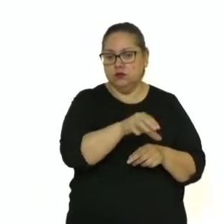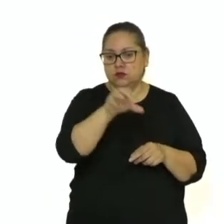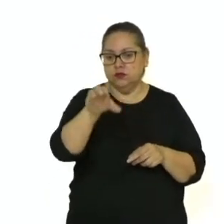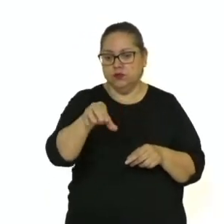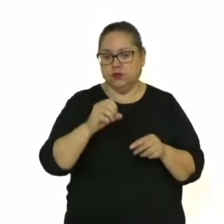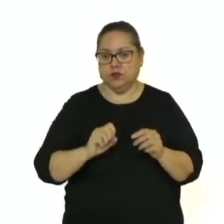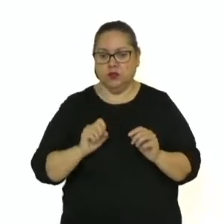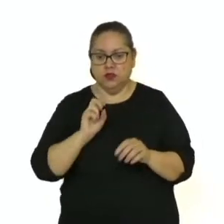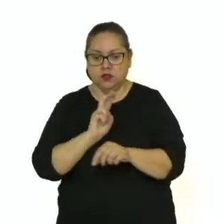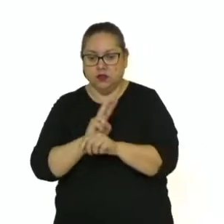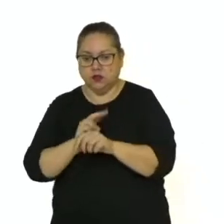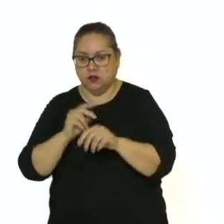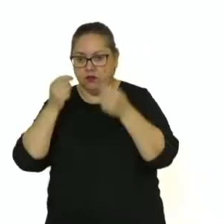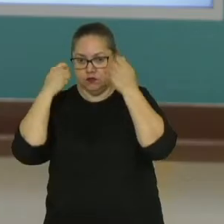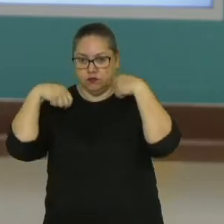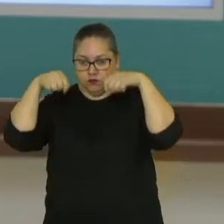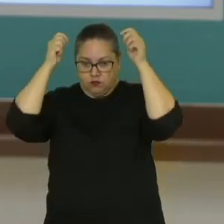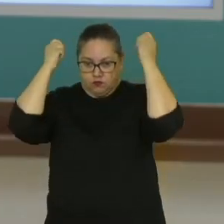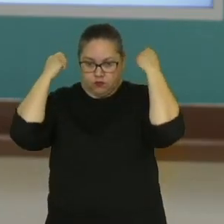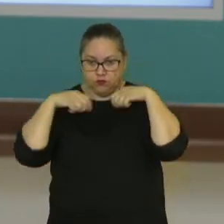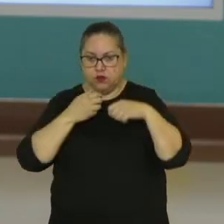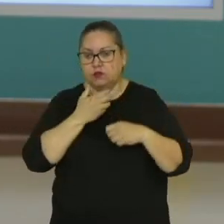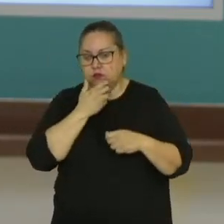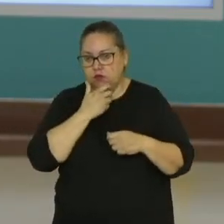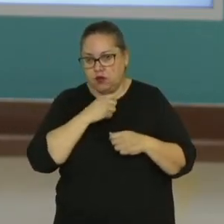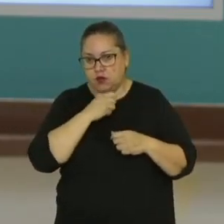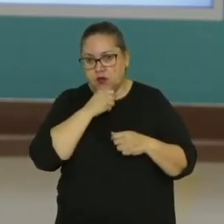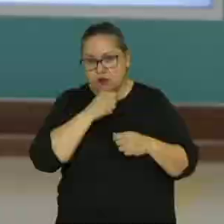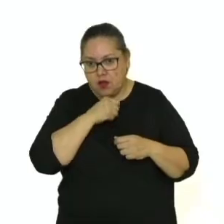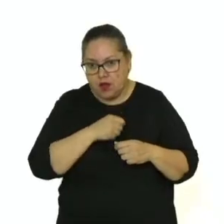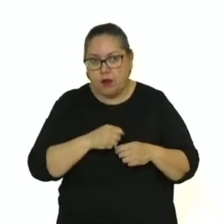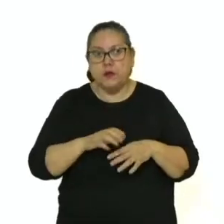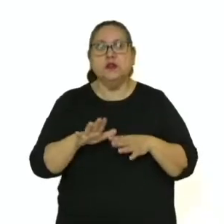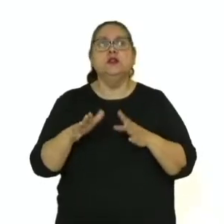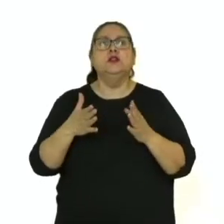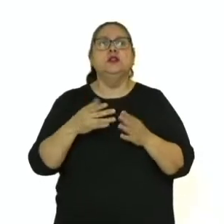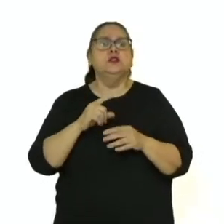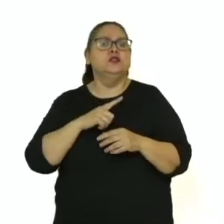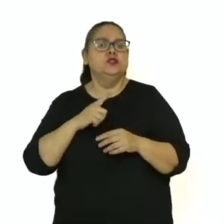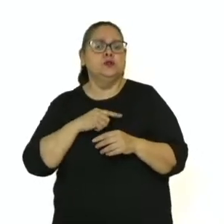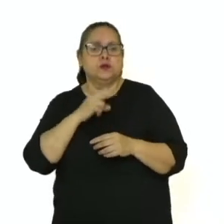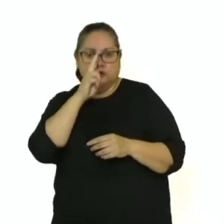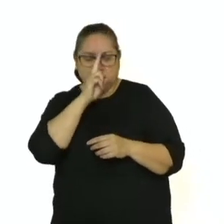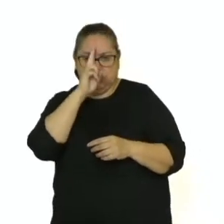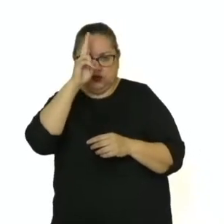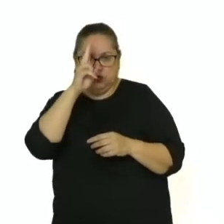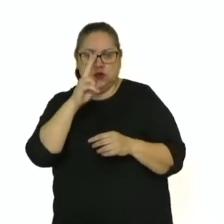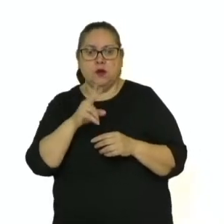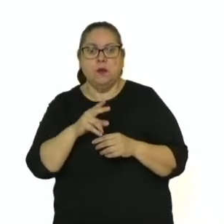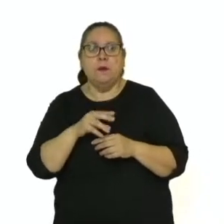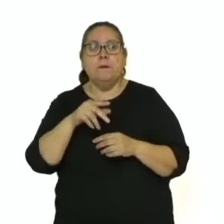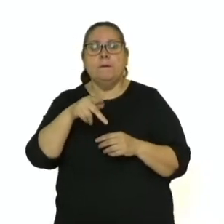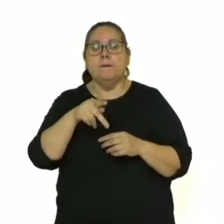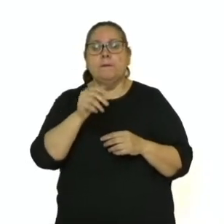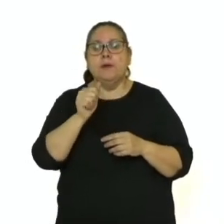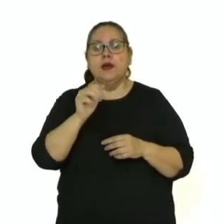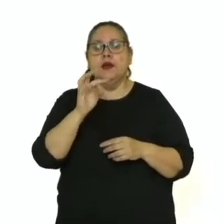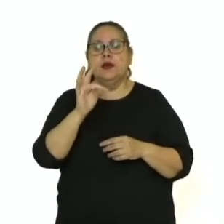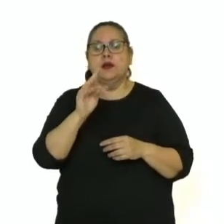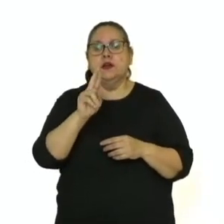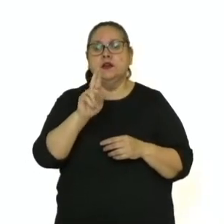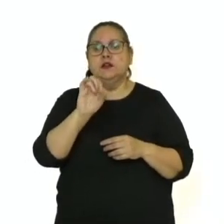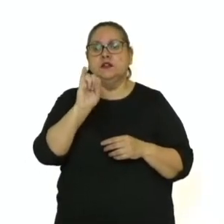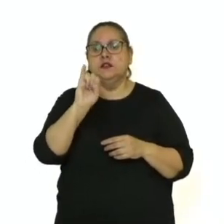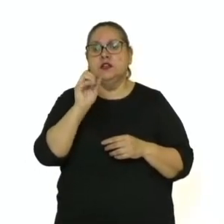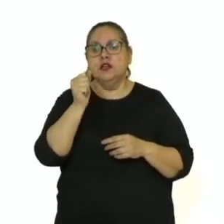criavam ovelhas e cabras, daí que vem a ideia de pastores, né, pastoreiros. Tinham chefes chamados de patriarcas. Então